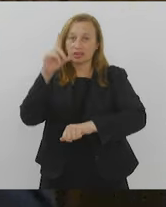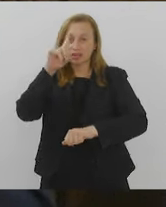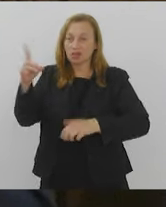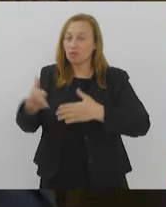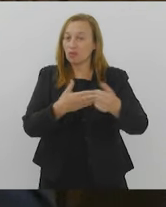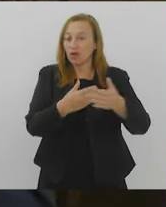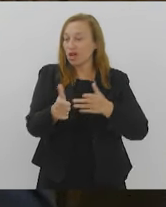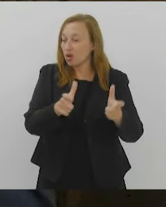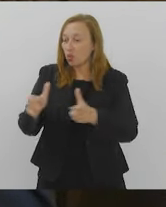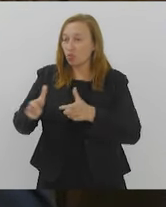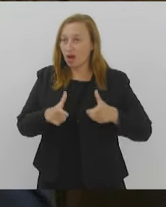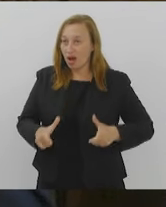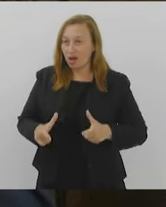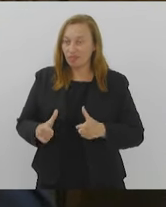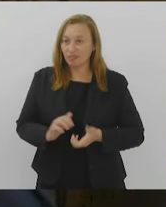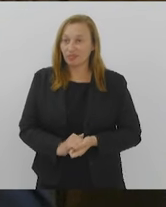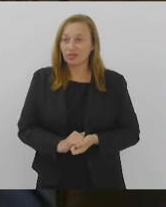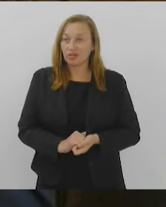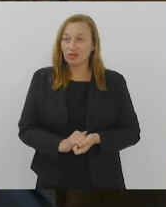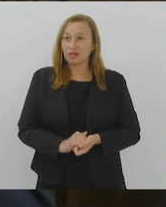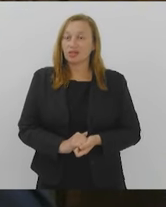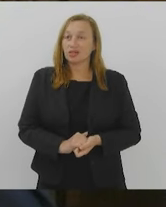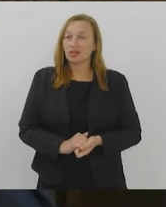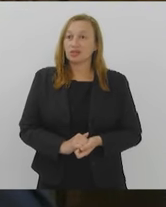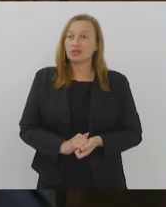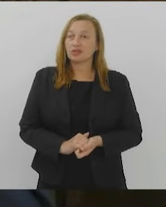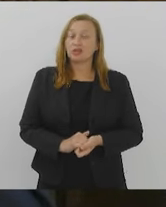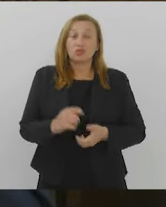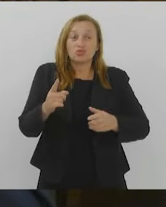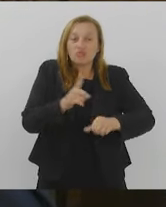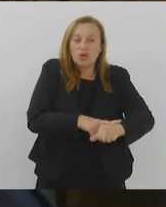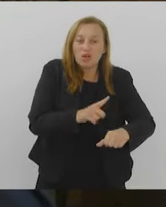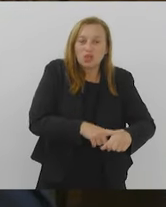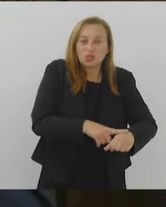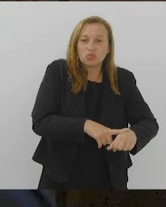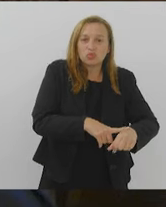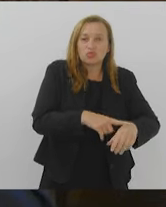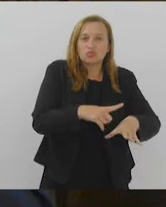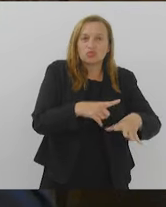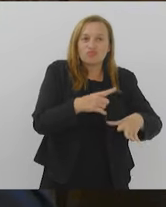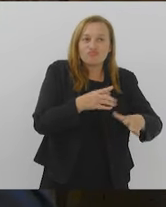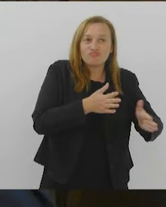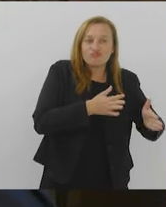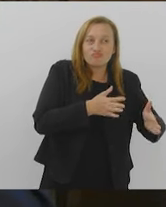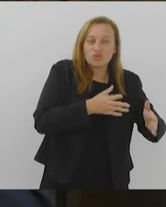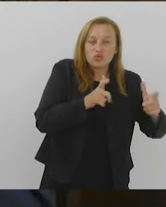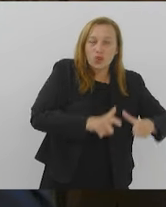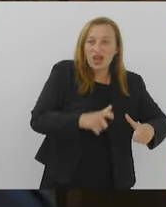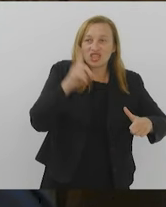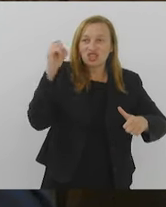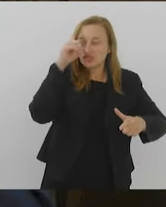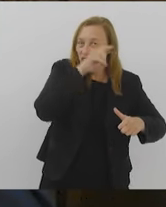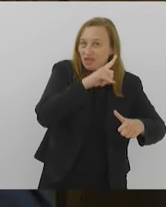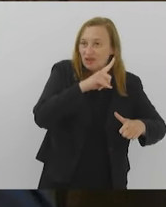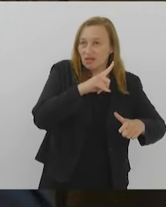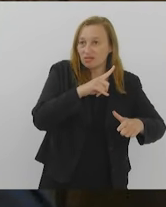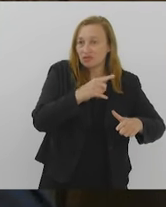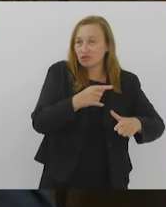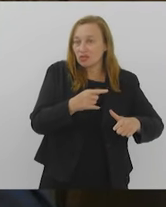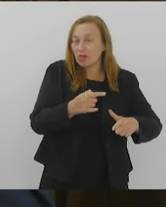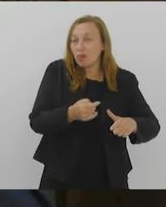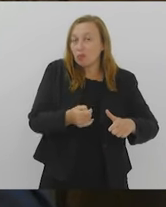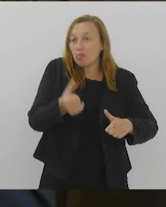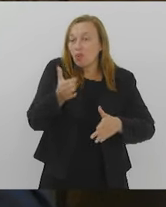Em todo canto, nos rincões mais difíceis, nos lugares mais inacessíveis,